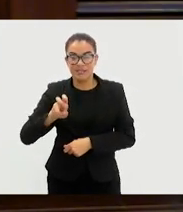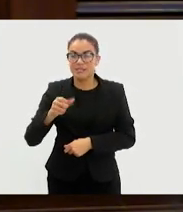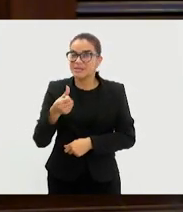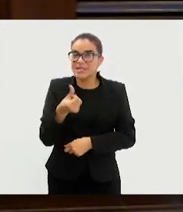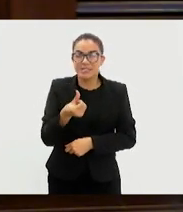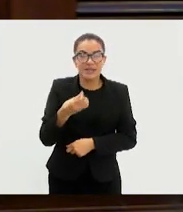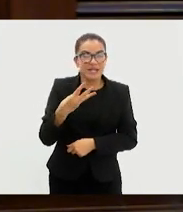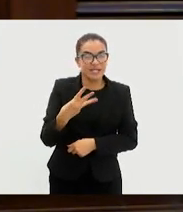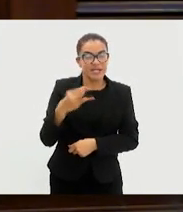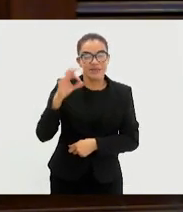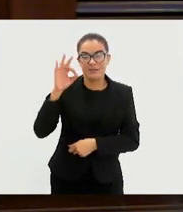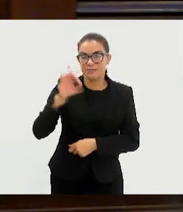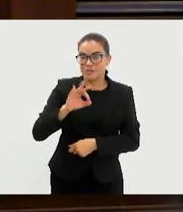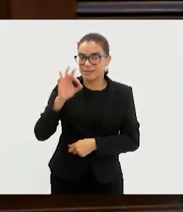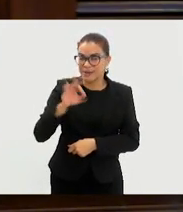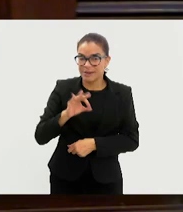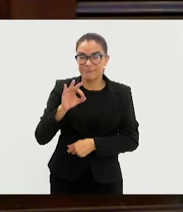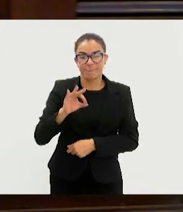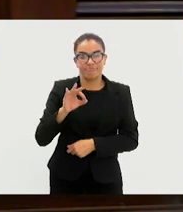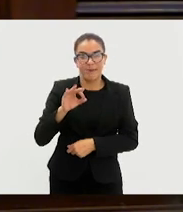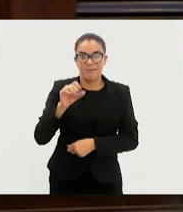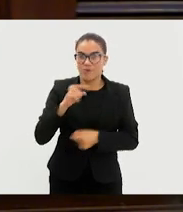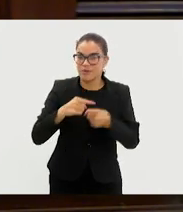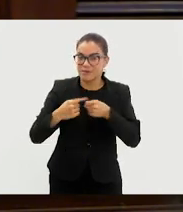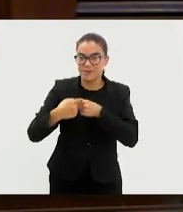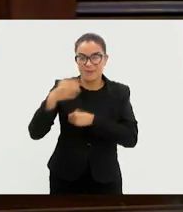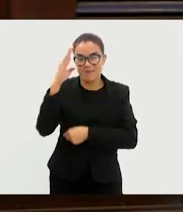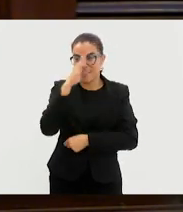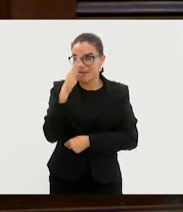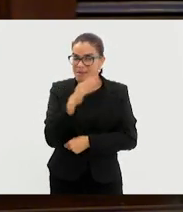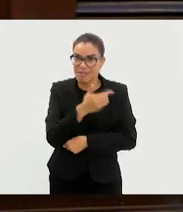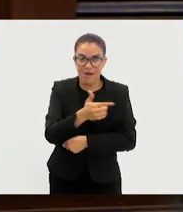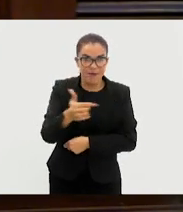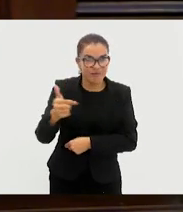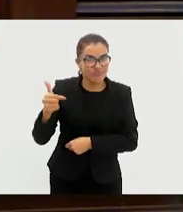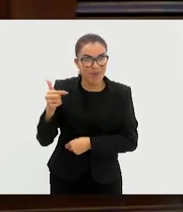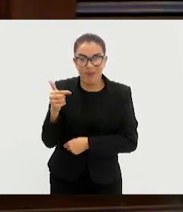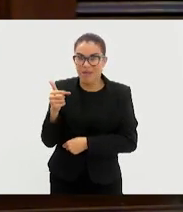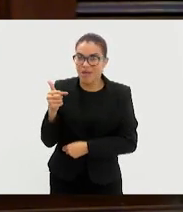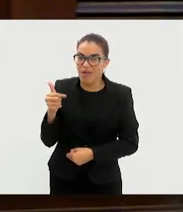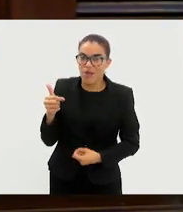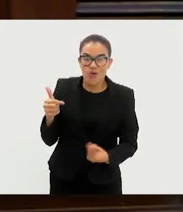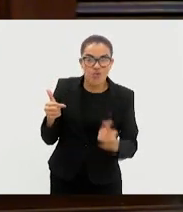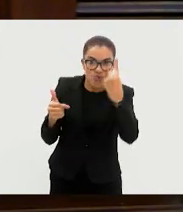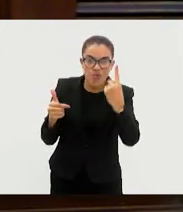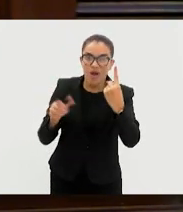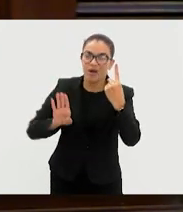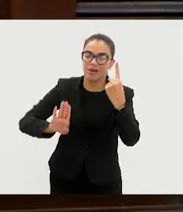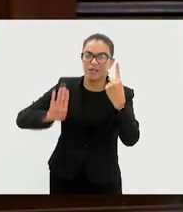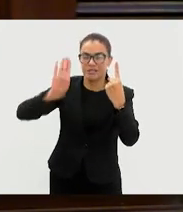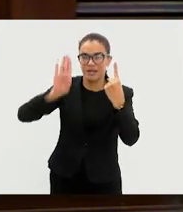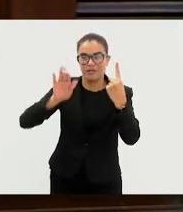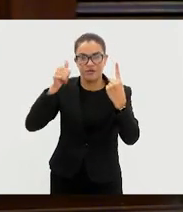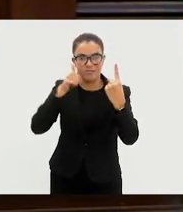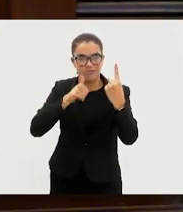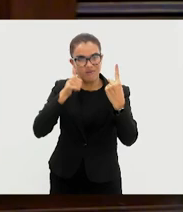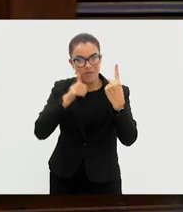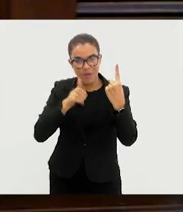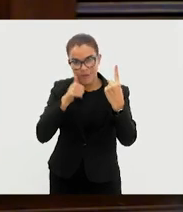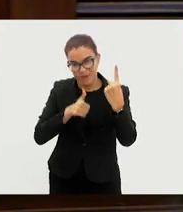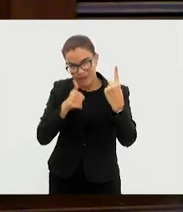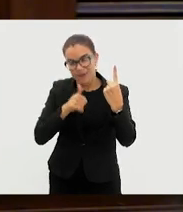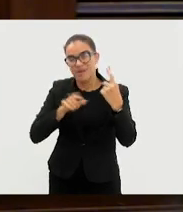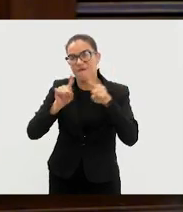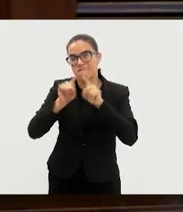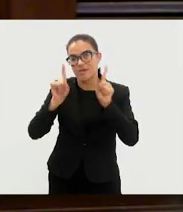63% dos municípios brasileiros não possuem sequer candidaturas femininas aos